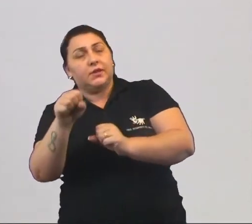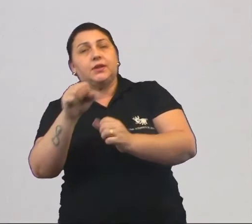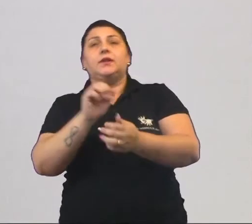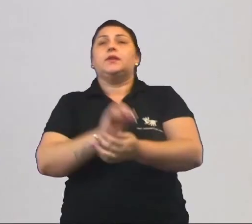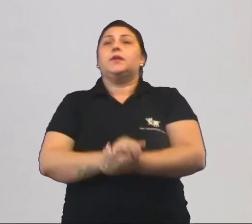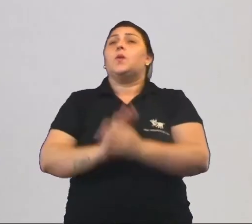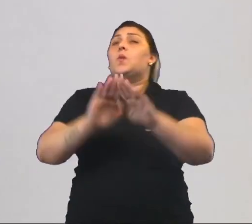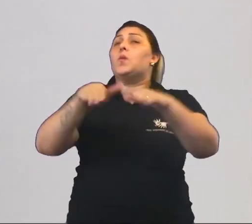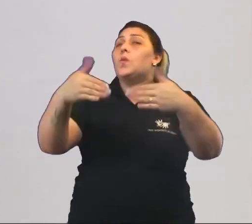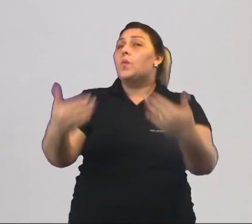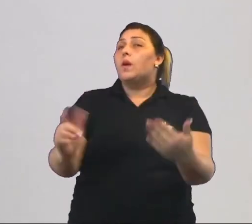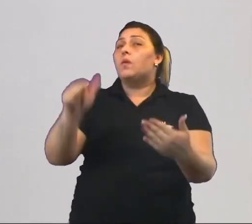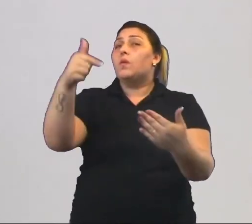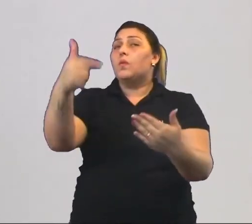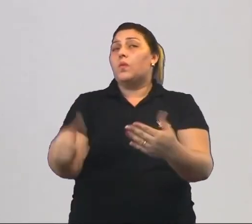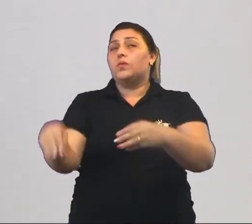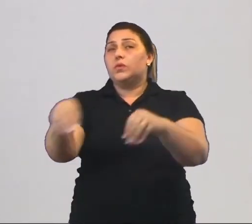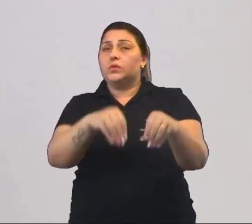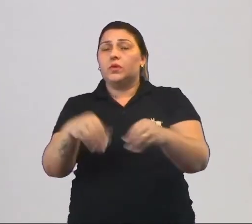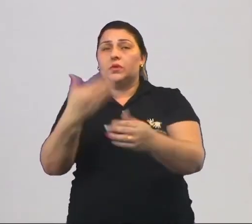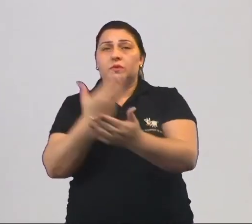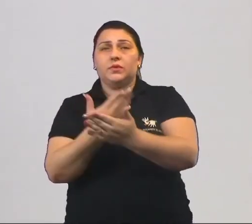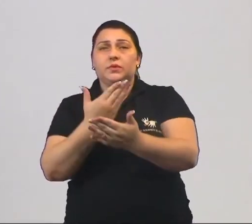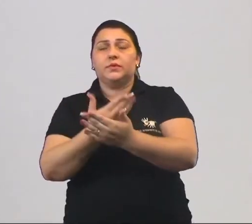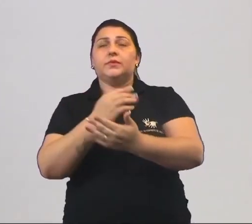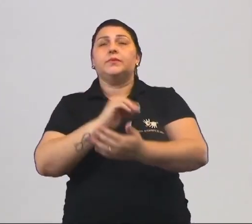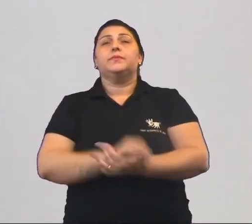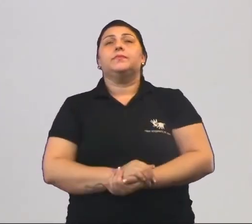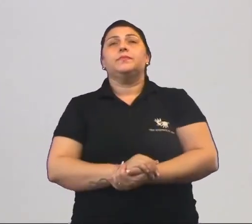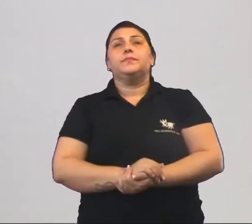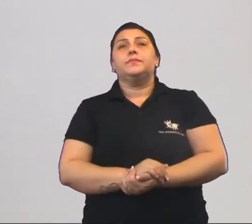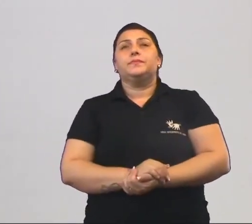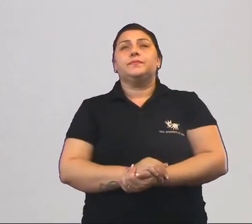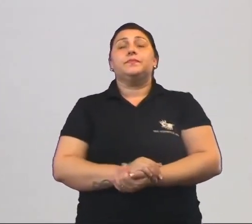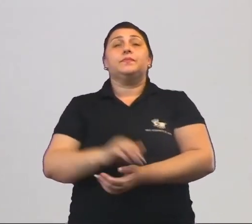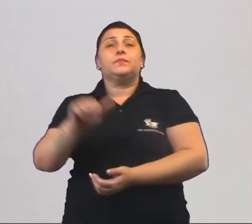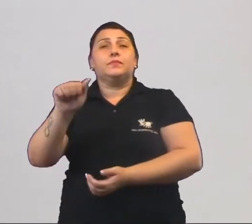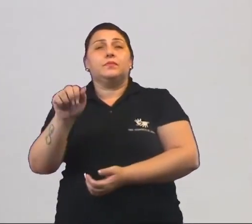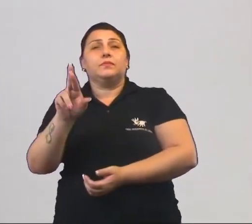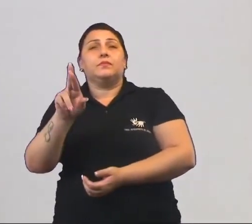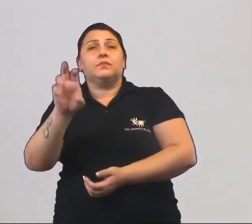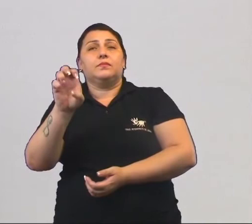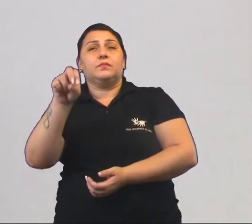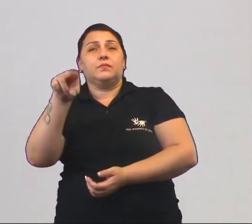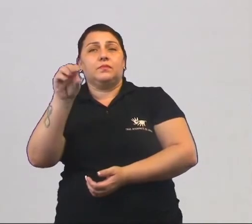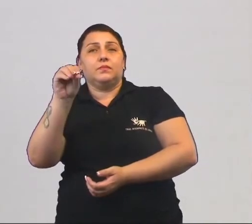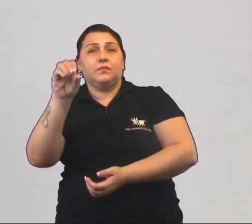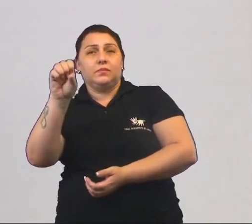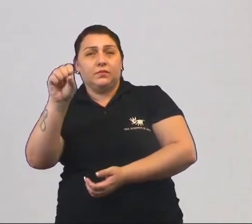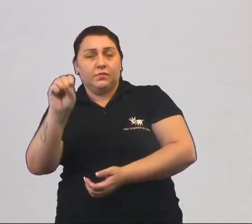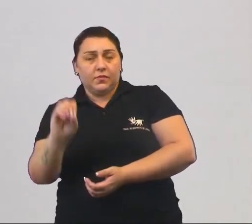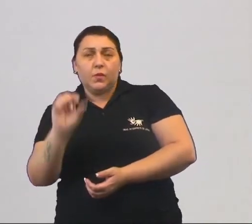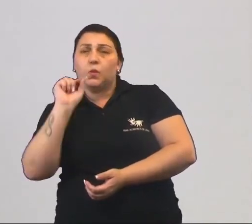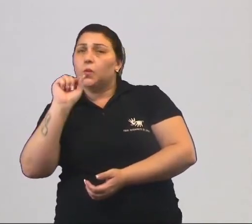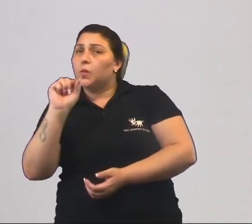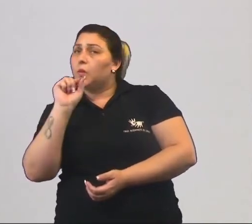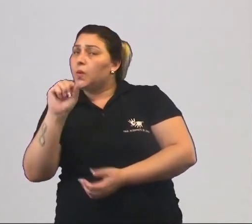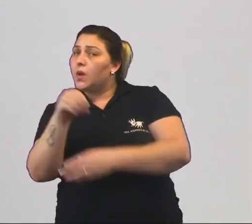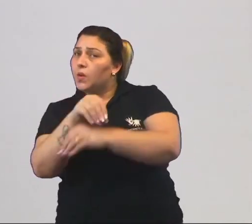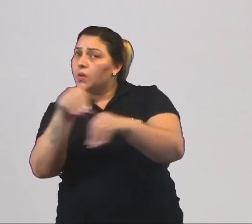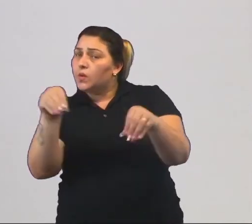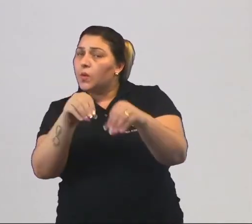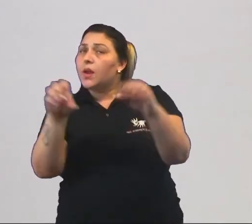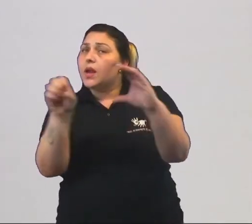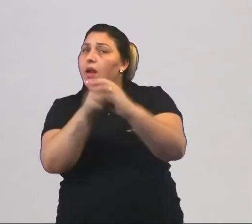propício. E qual foi o outro tipo de solo que nós estudamos? Nós estudamos sobre o solo arenoso. Nesse solo, ele é o quê? Ele é um tipo de